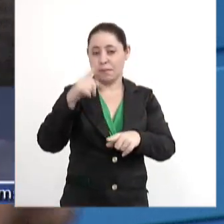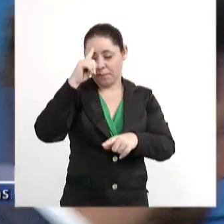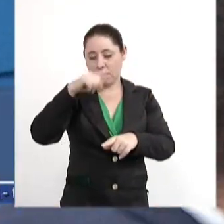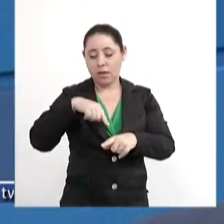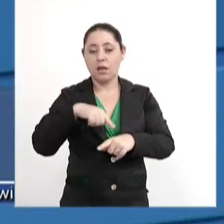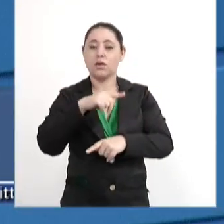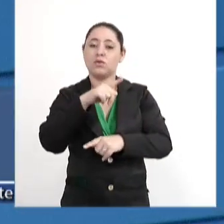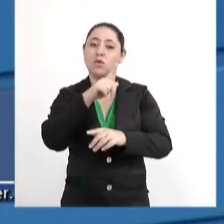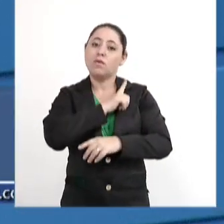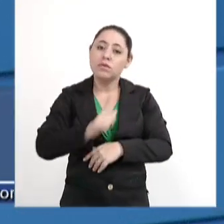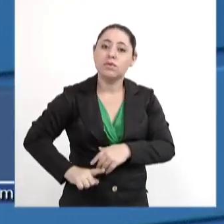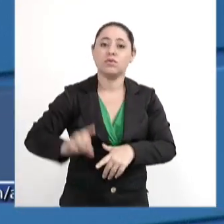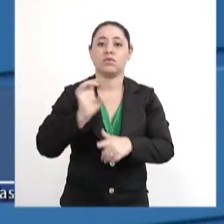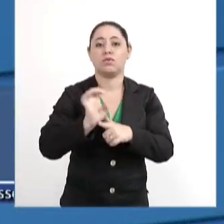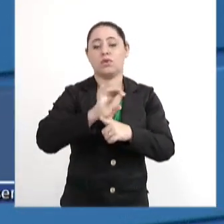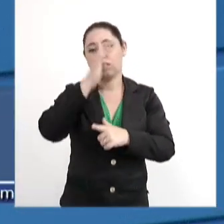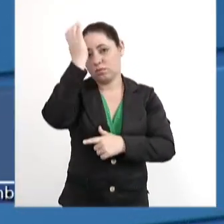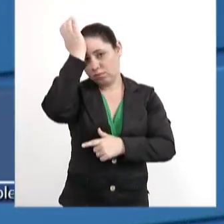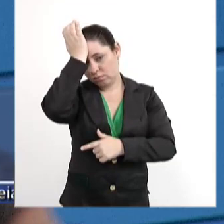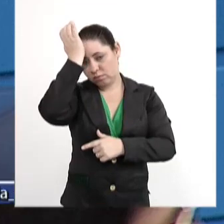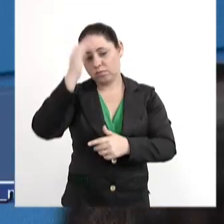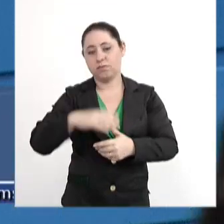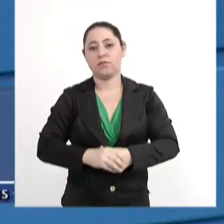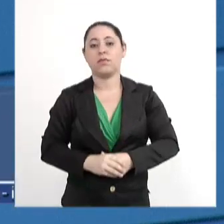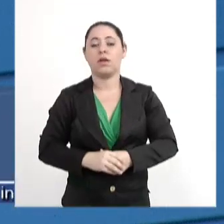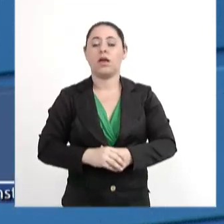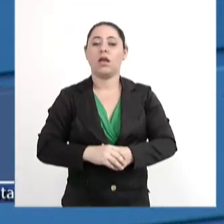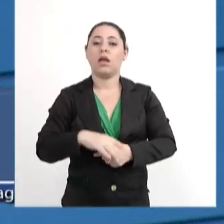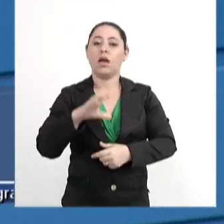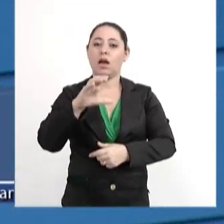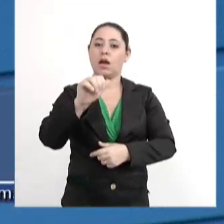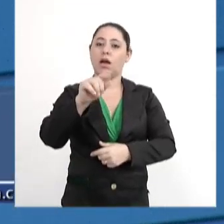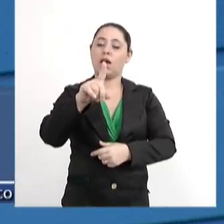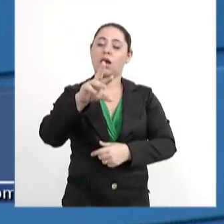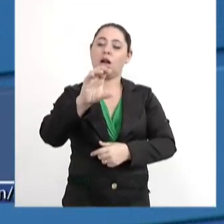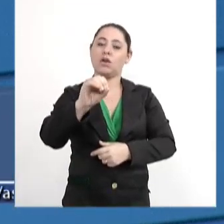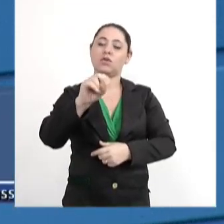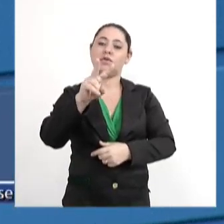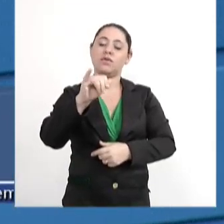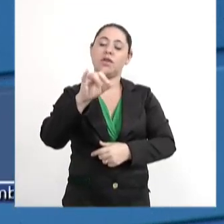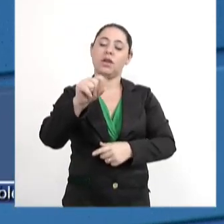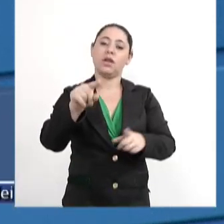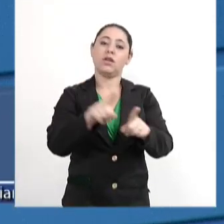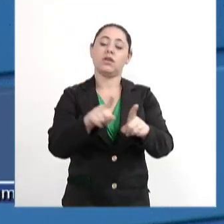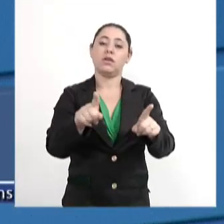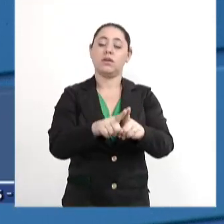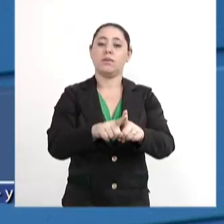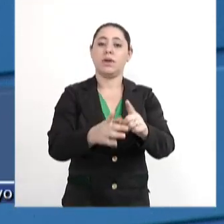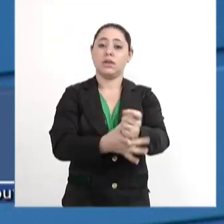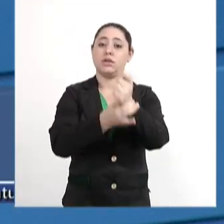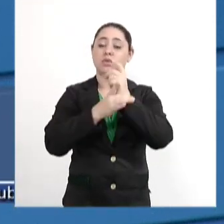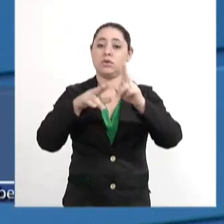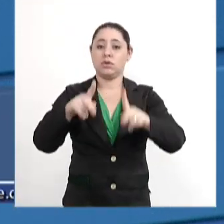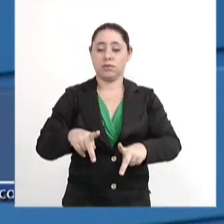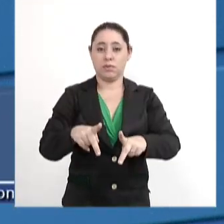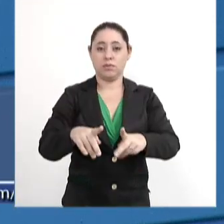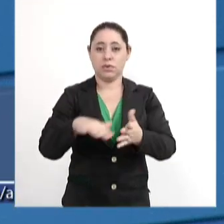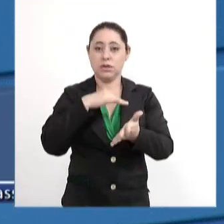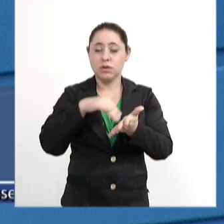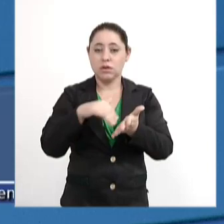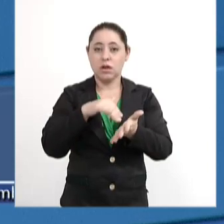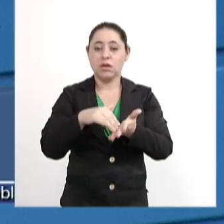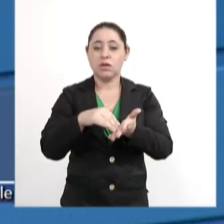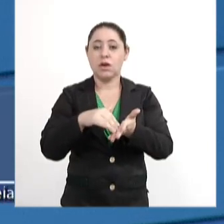senhor Reinaldo Zambujo, governador do Estado, ao senhor Antônio Carlos Videira, secretário de Estado de Justiça e Segurança Pública, solicitando que